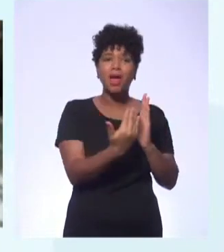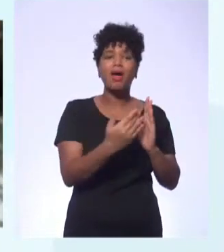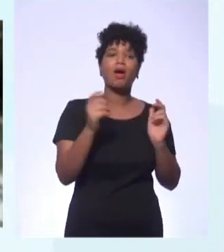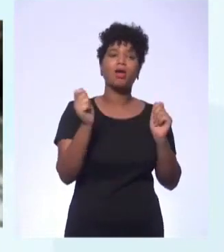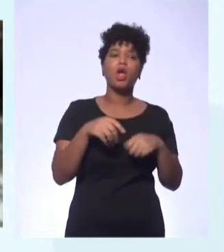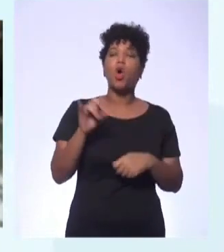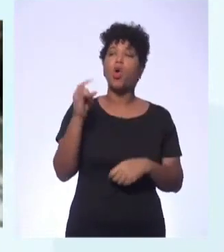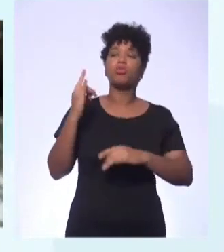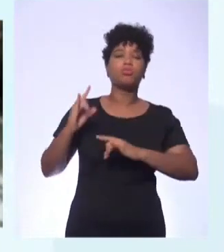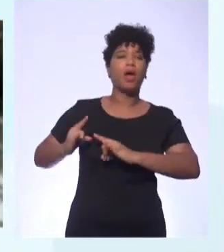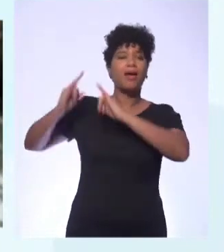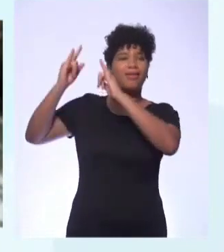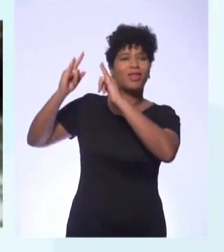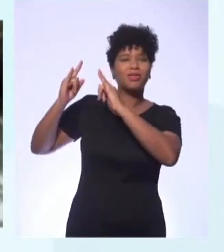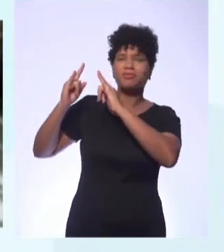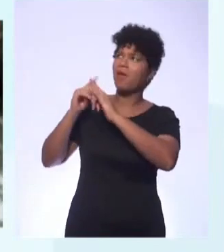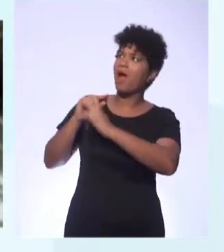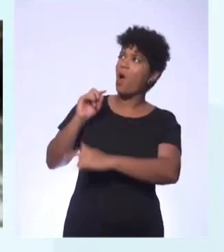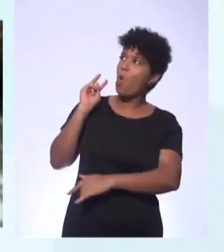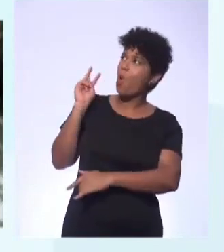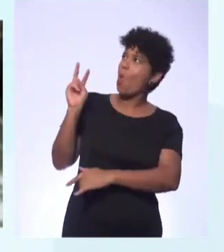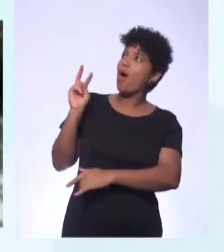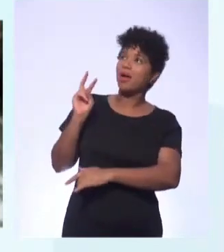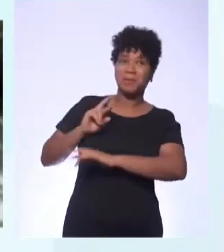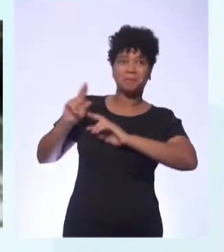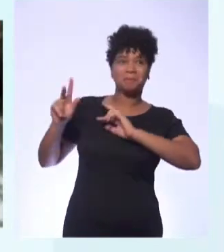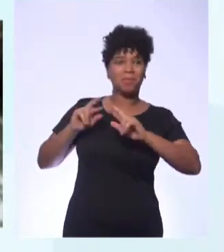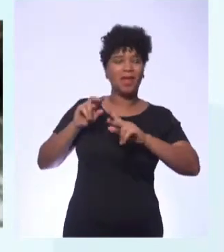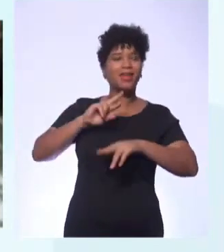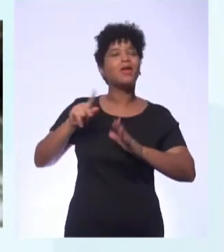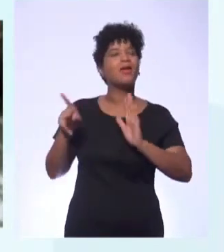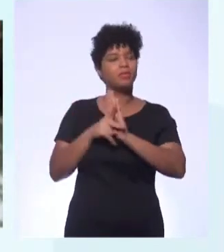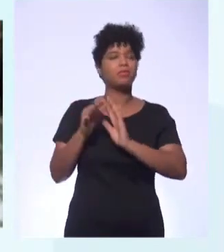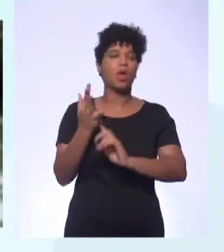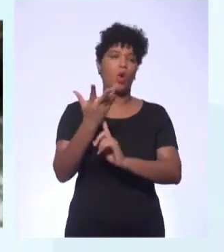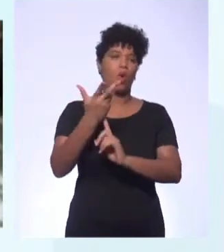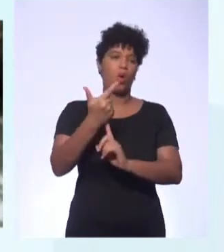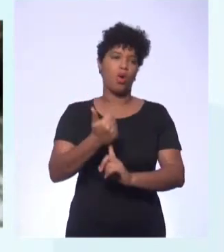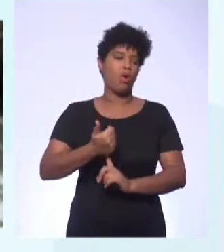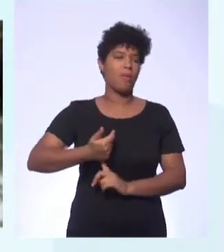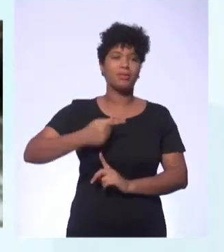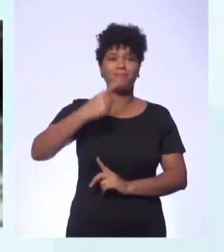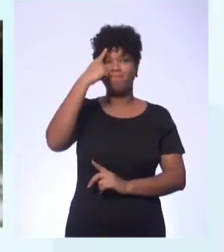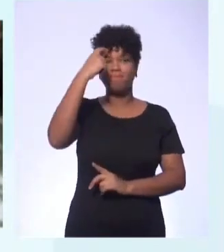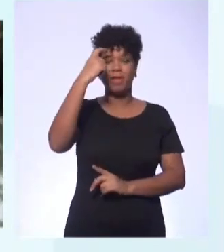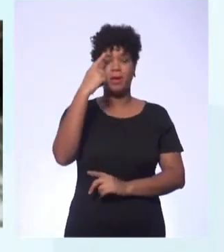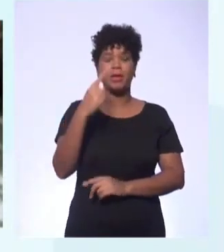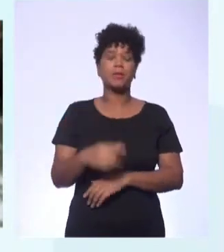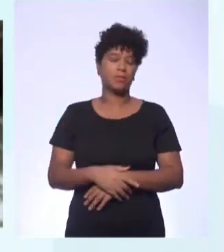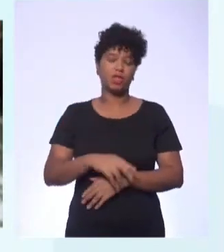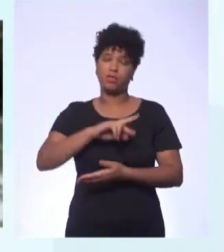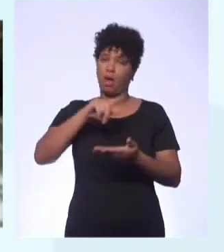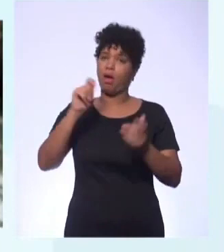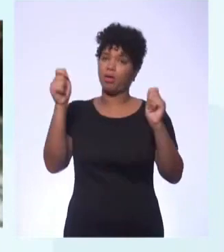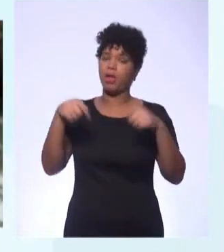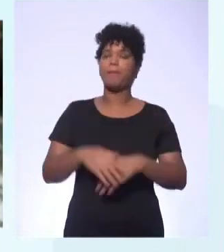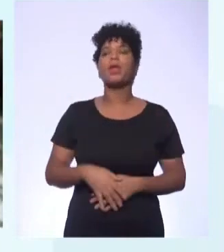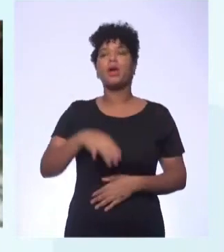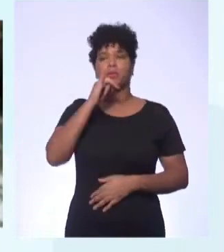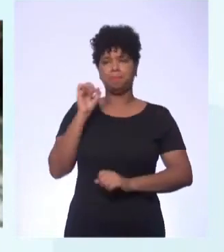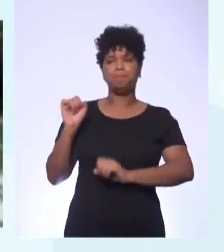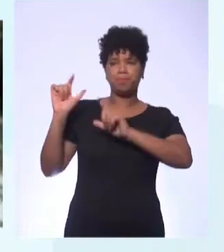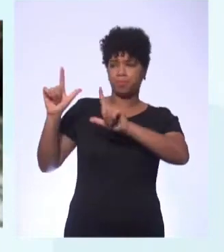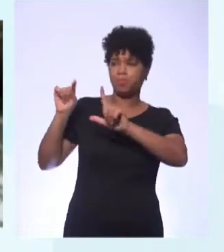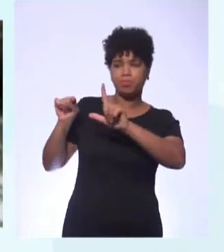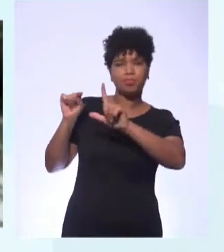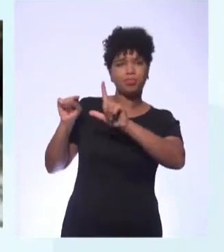né, prédios lindos, etc., né? Então, a criatividade aí, ó, essa artesã, por exemplo, né? Com certeza ela faz uma